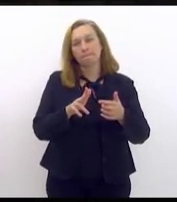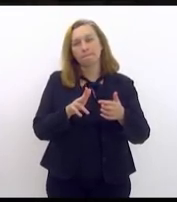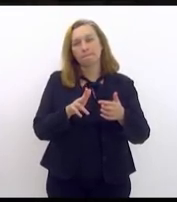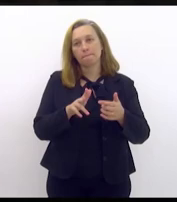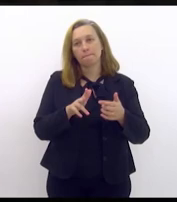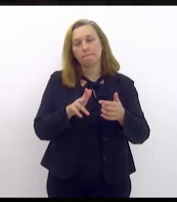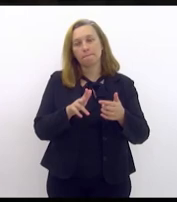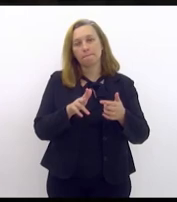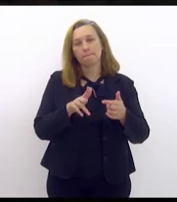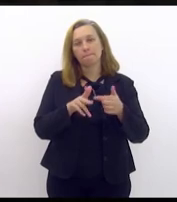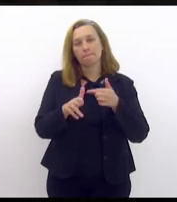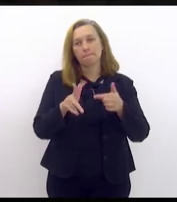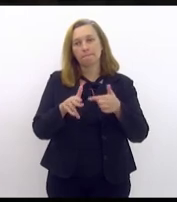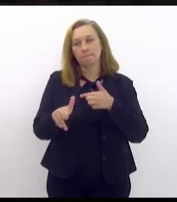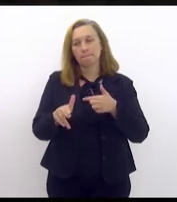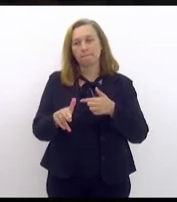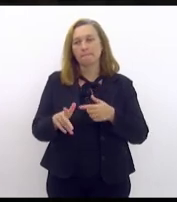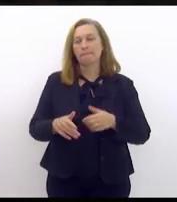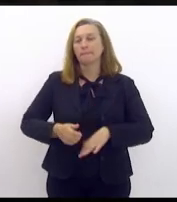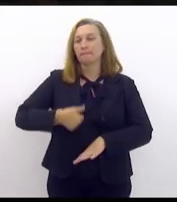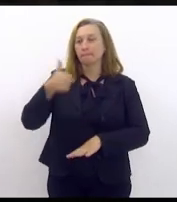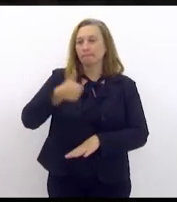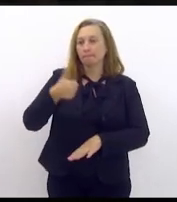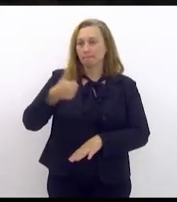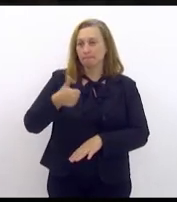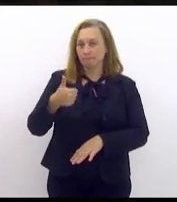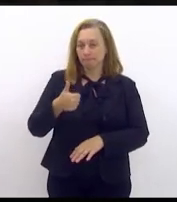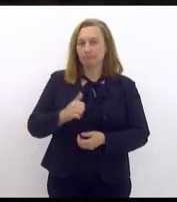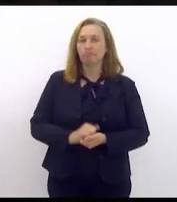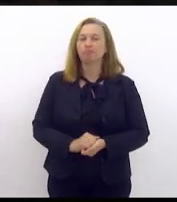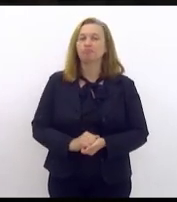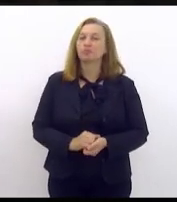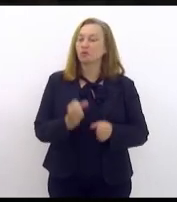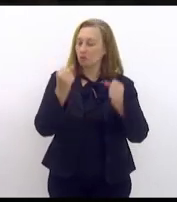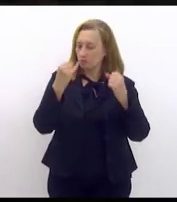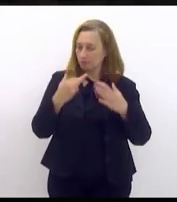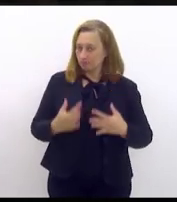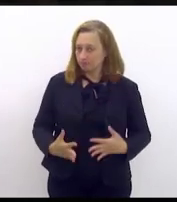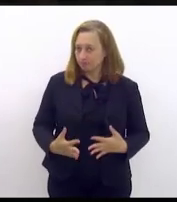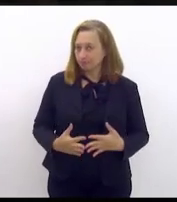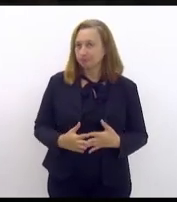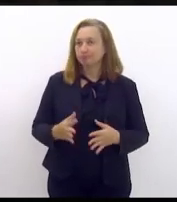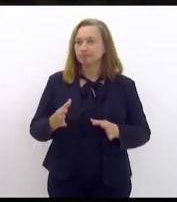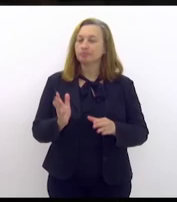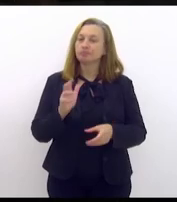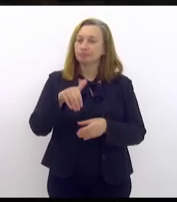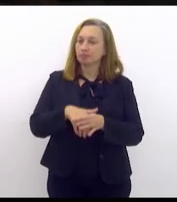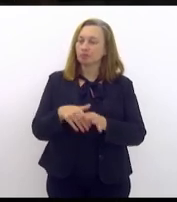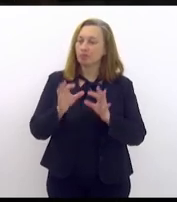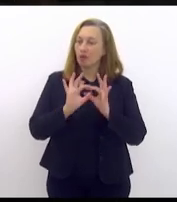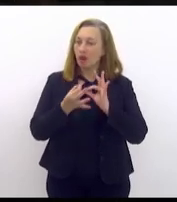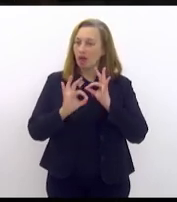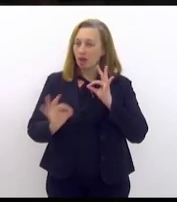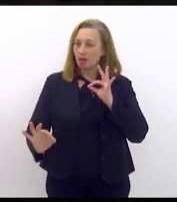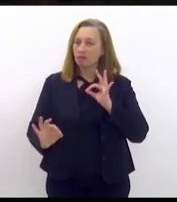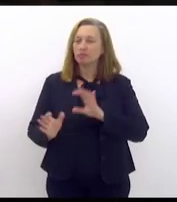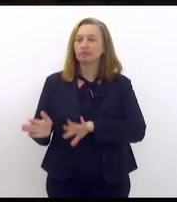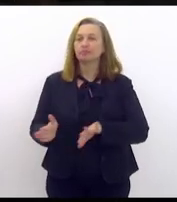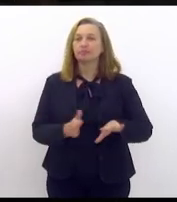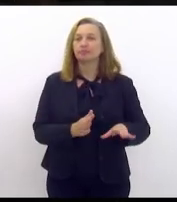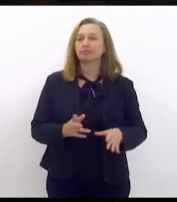Primeiro, e serei muito sintético, porque o voto é longo, para dizer